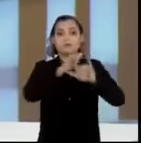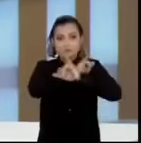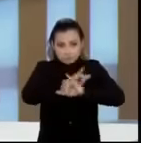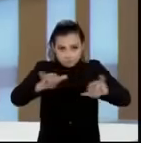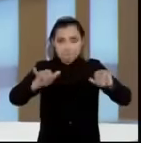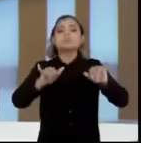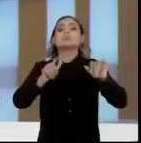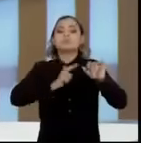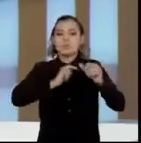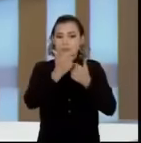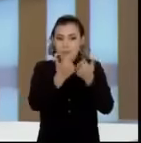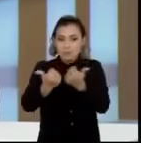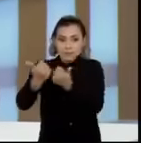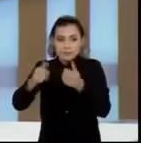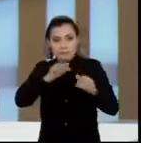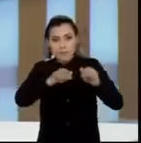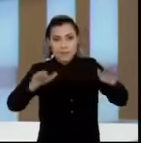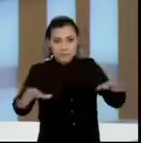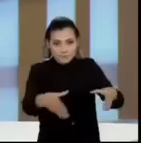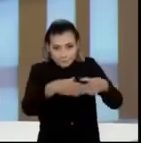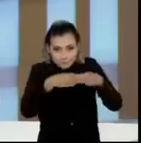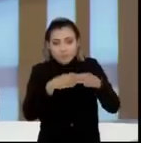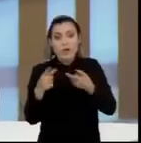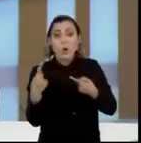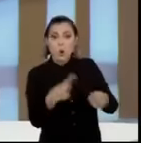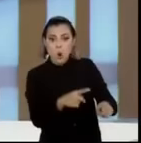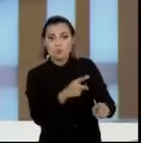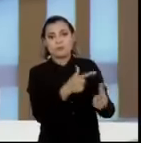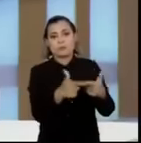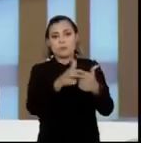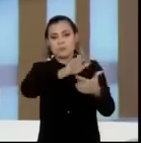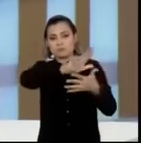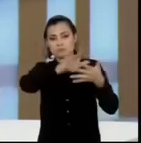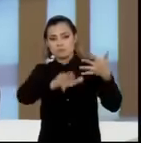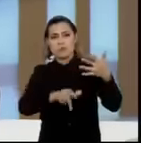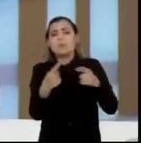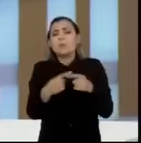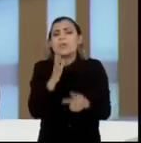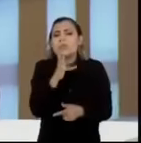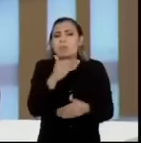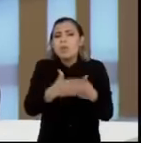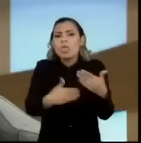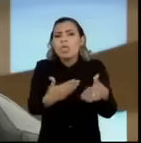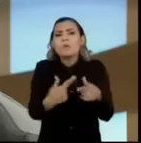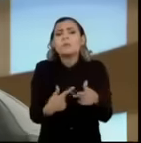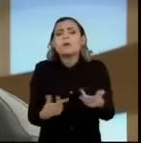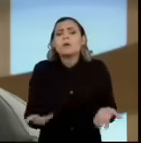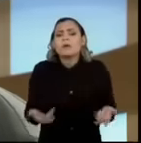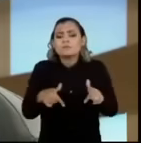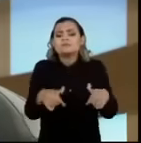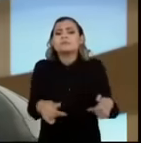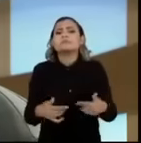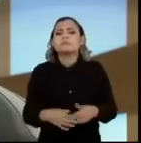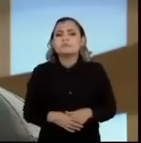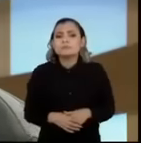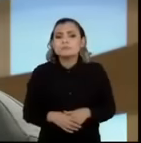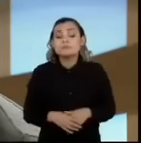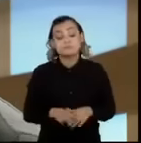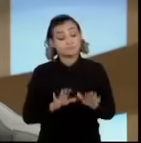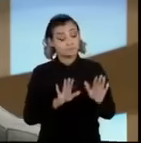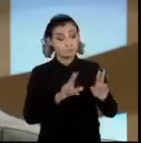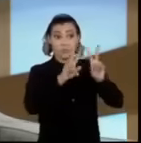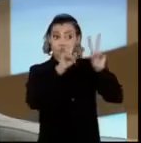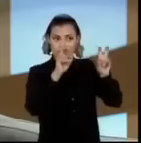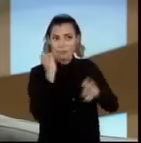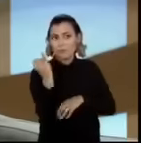coletiva entre os ministros para anunciar uma força-tarefa de combate a esses problemas. Por que se demorou tanto tempo para agir? Bom, uma questão